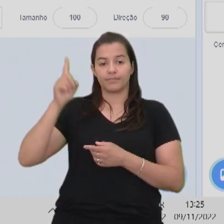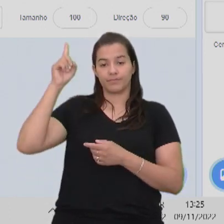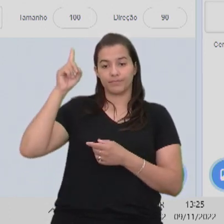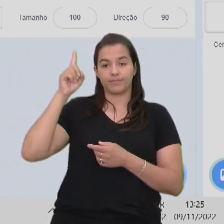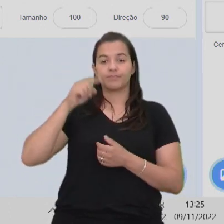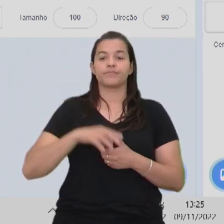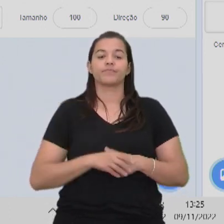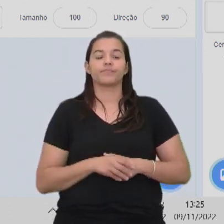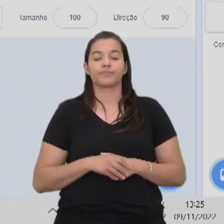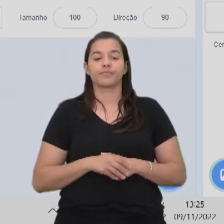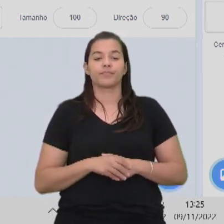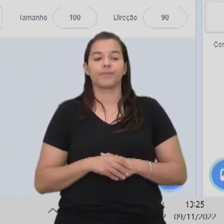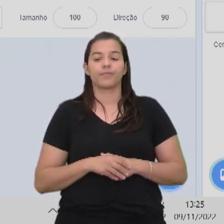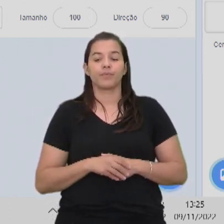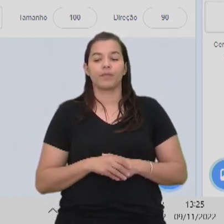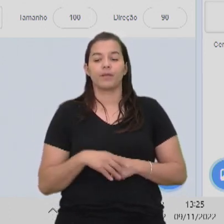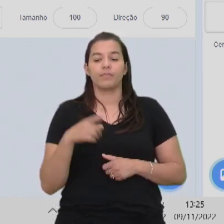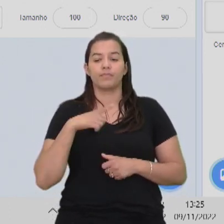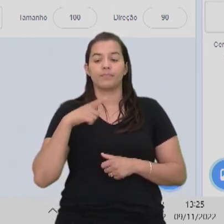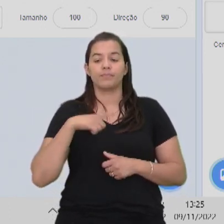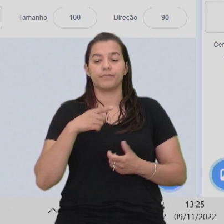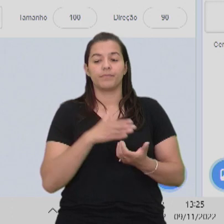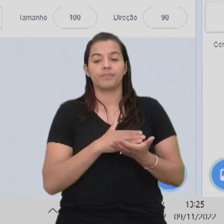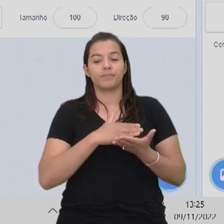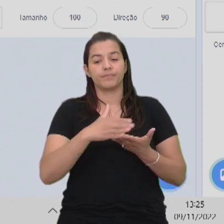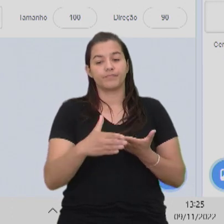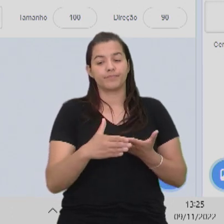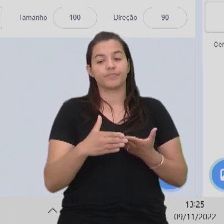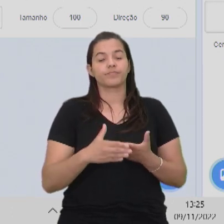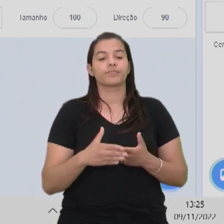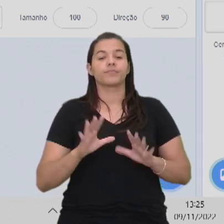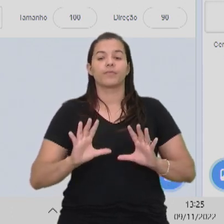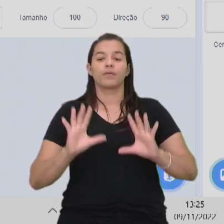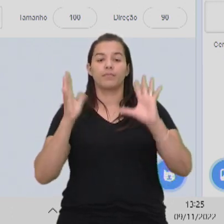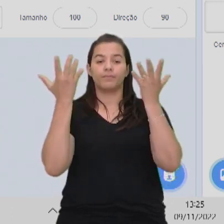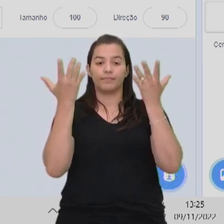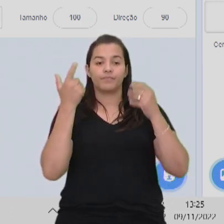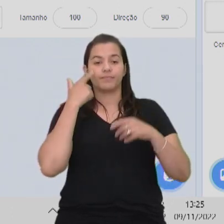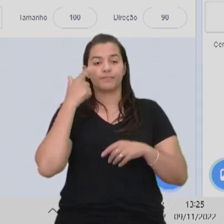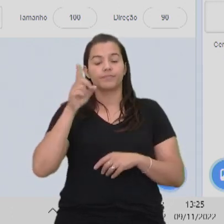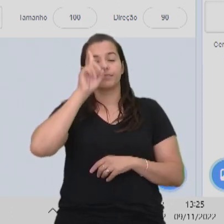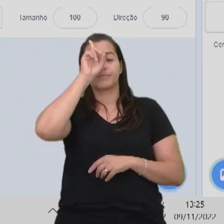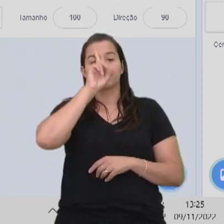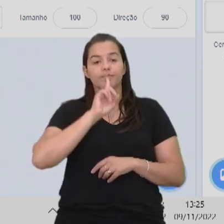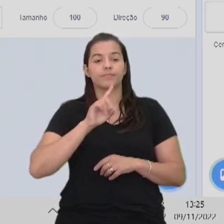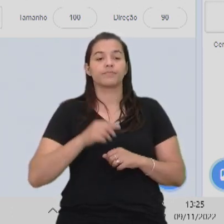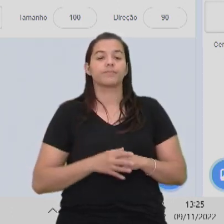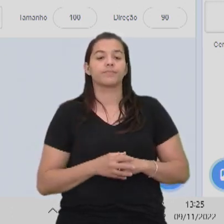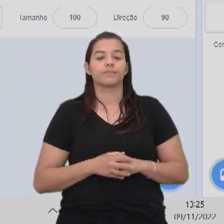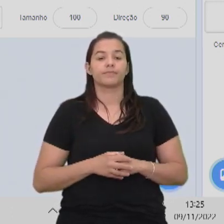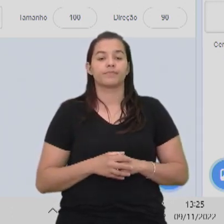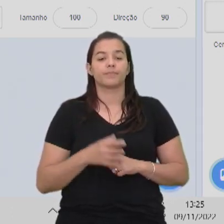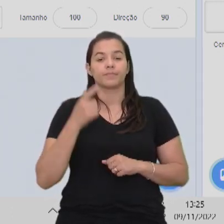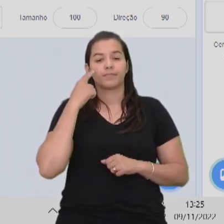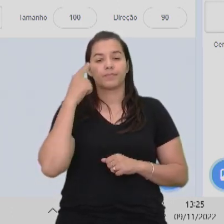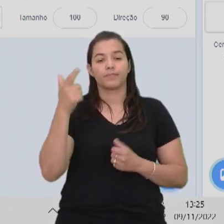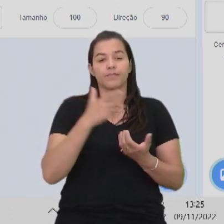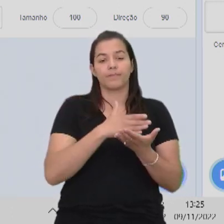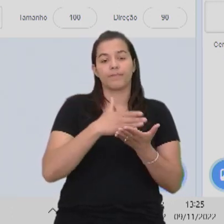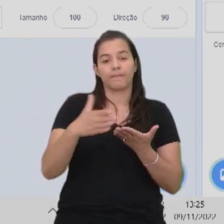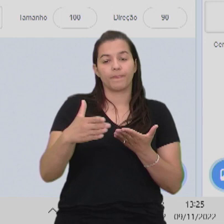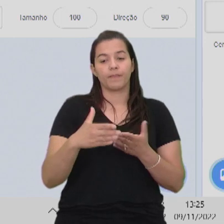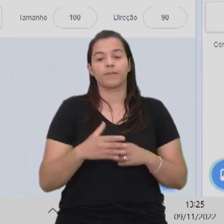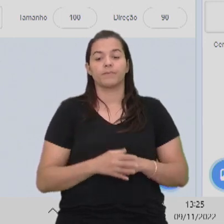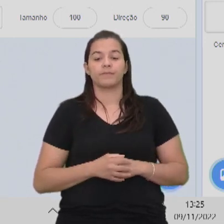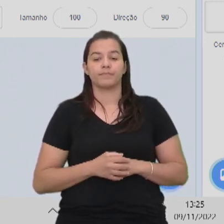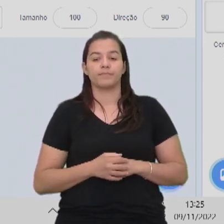aqui. Eu vou primeiro iniciar, eu vou lá em eventos, no amarelo, e vou pôr, quando for tocado no verde, deixa eu